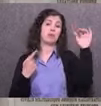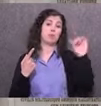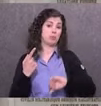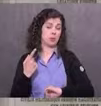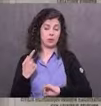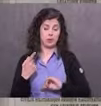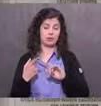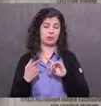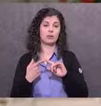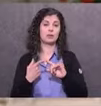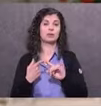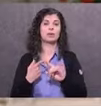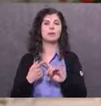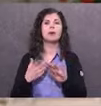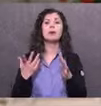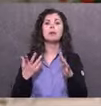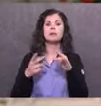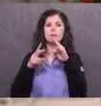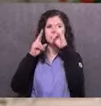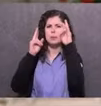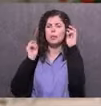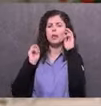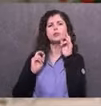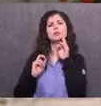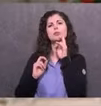Pilatos respondeu: